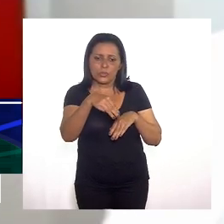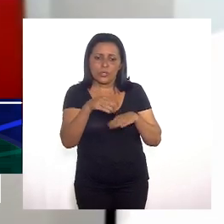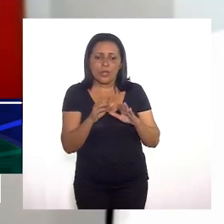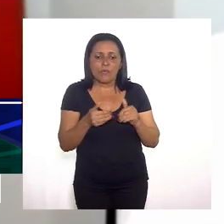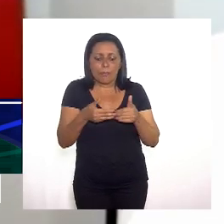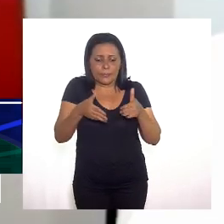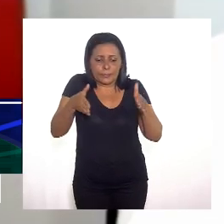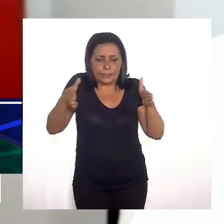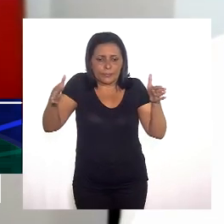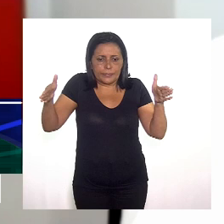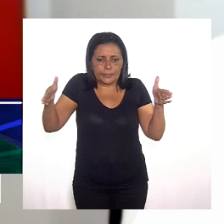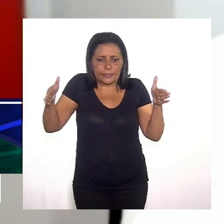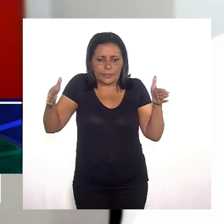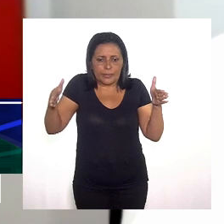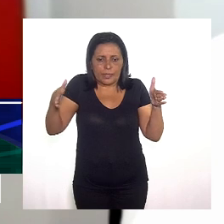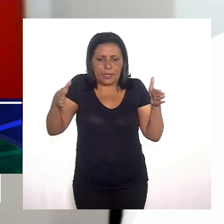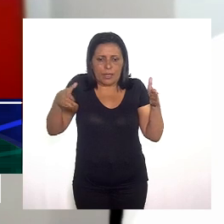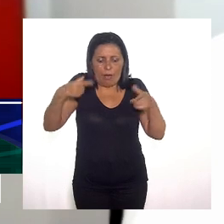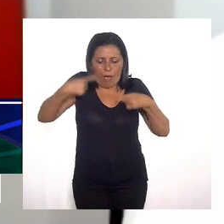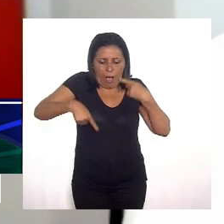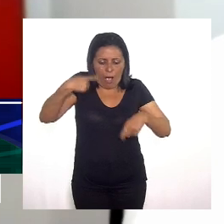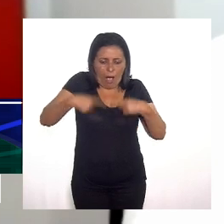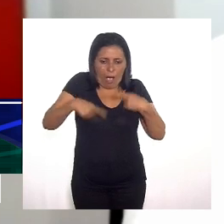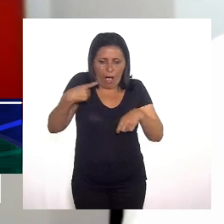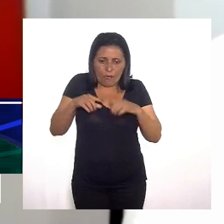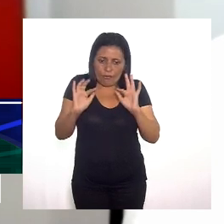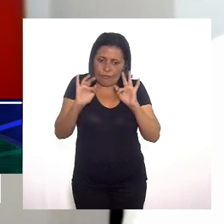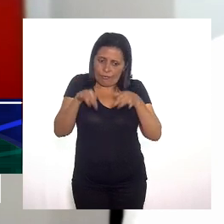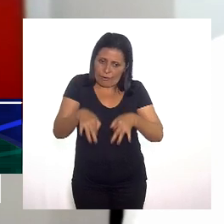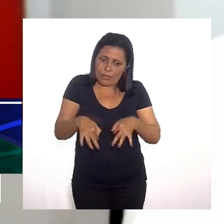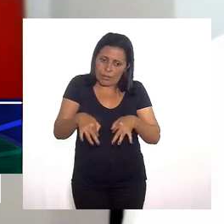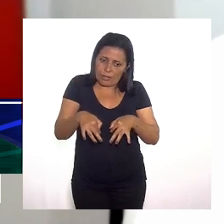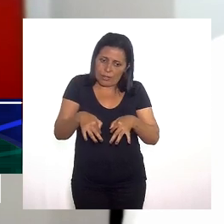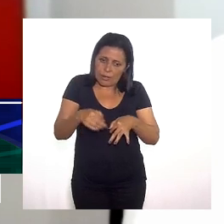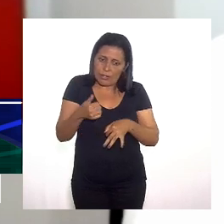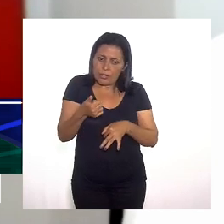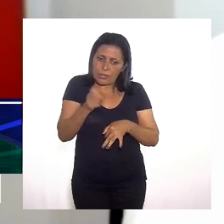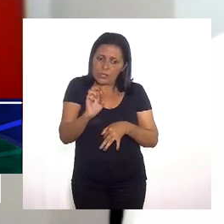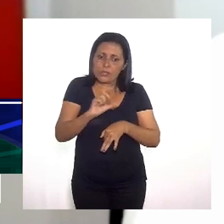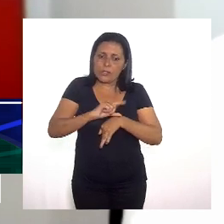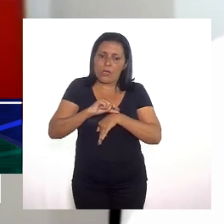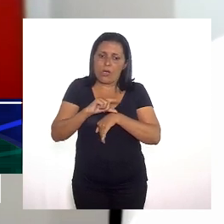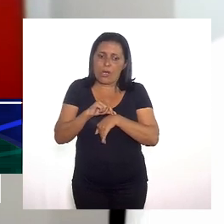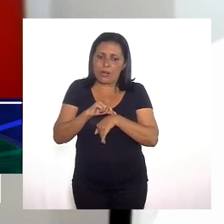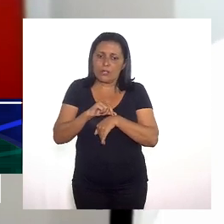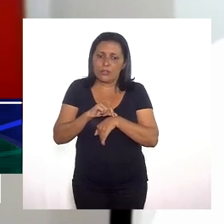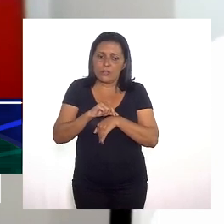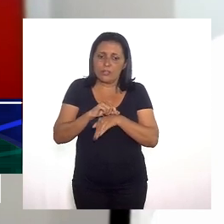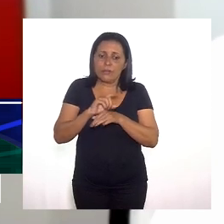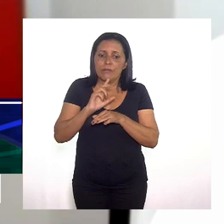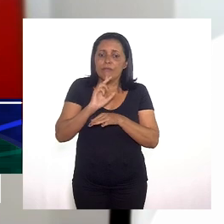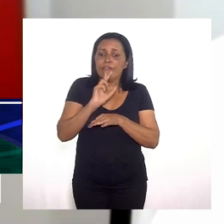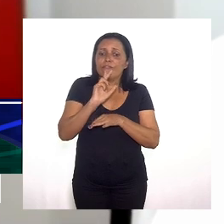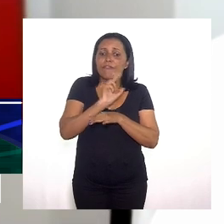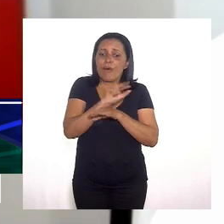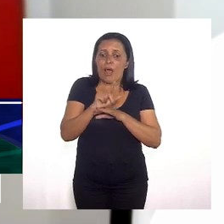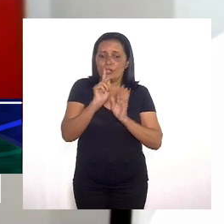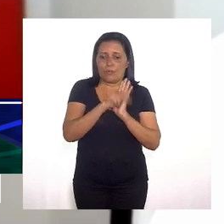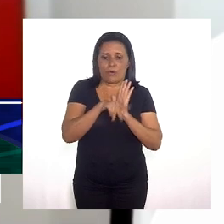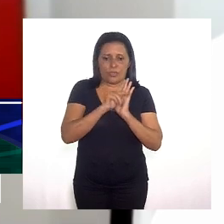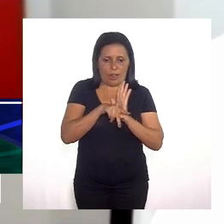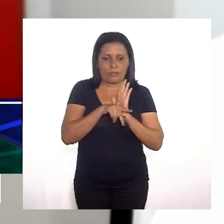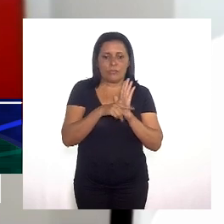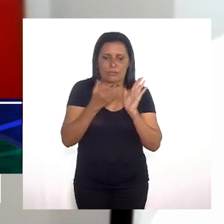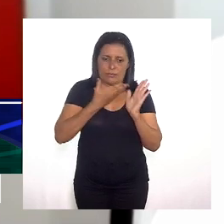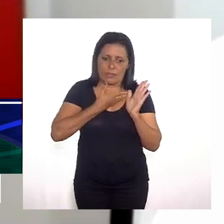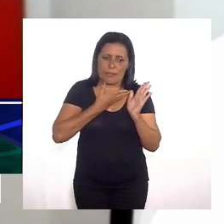abrir uma polêmica, senão eu vou encerrar a pauta às 15 horas. Tem vários projetos dos amigos.